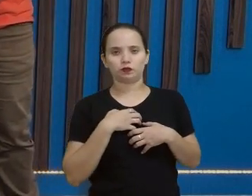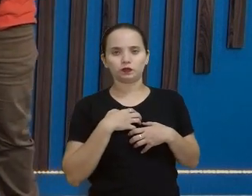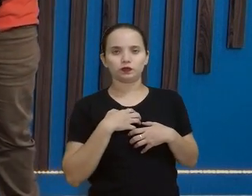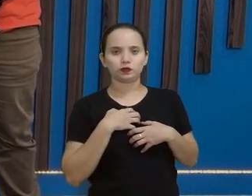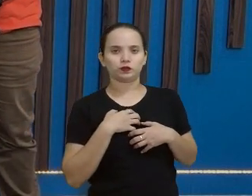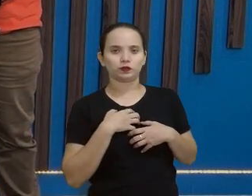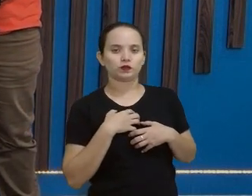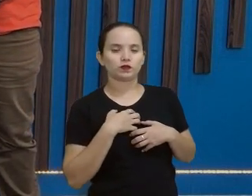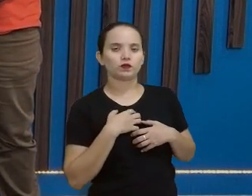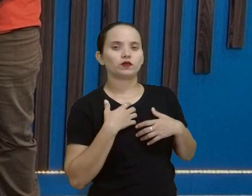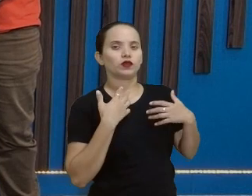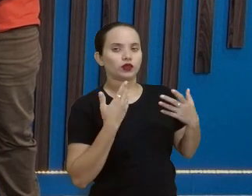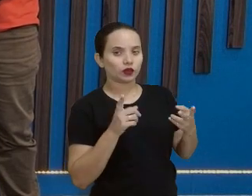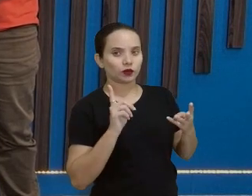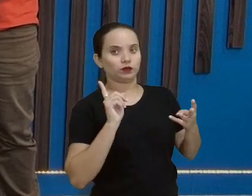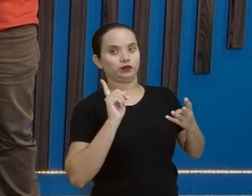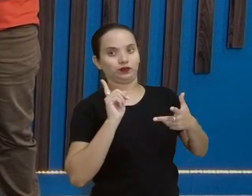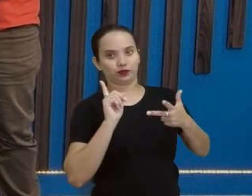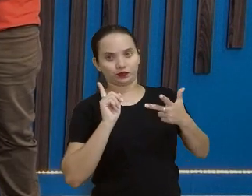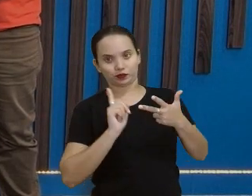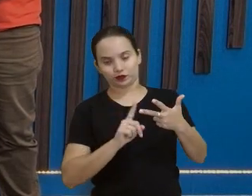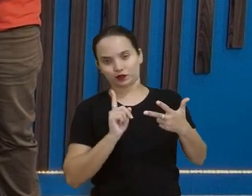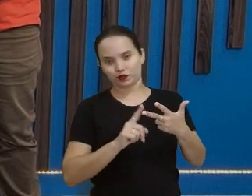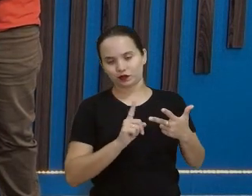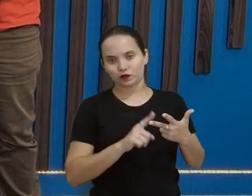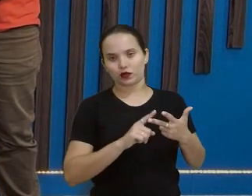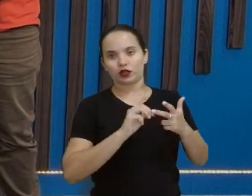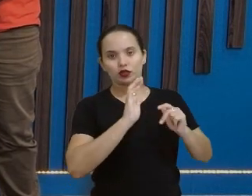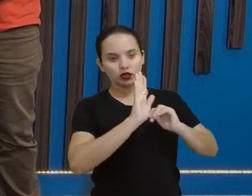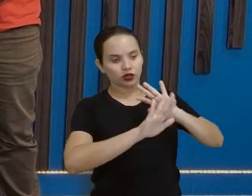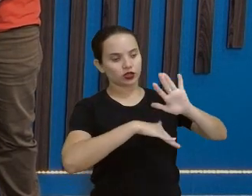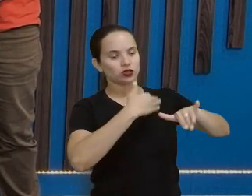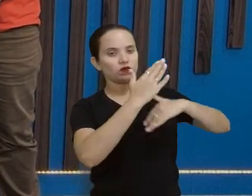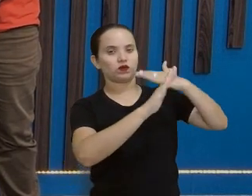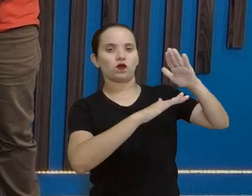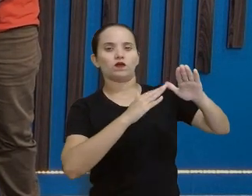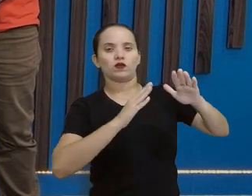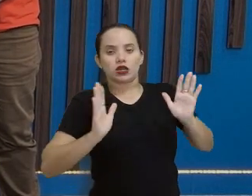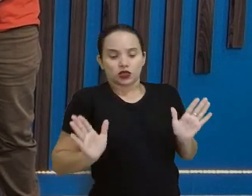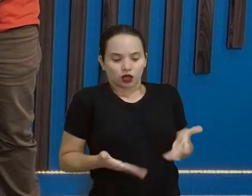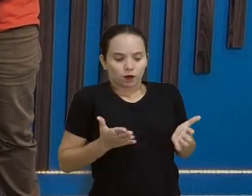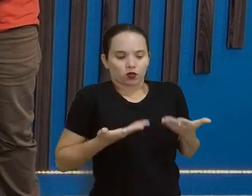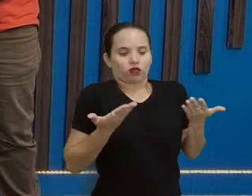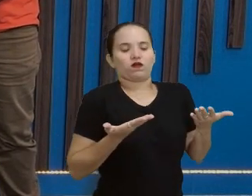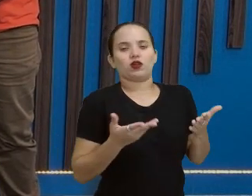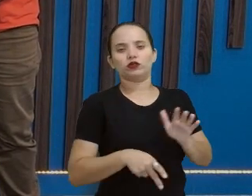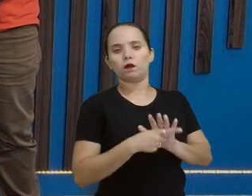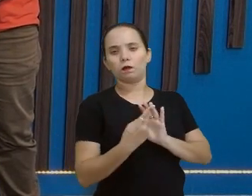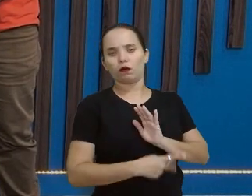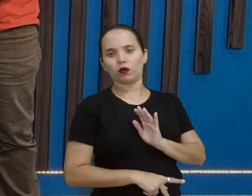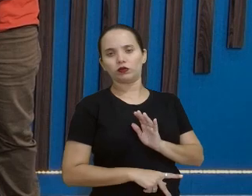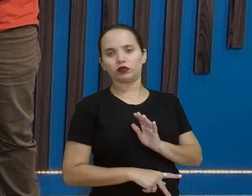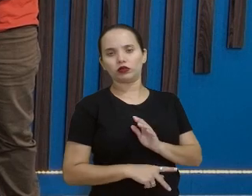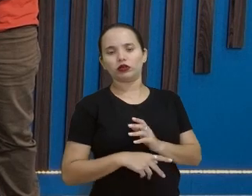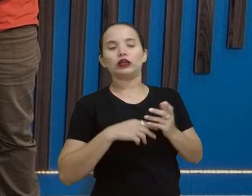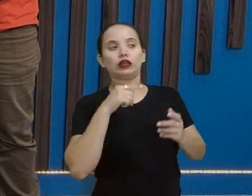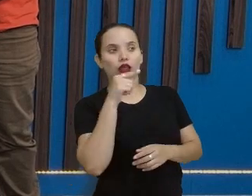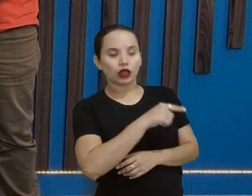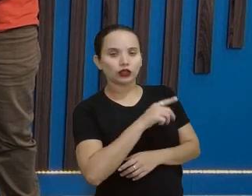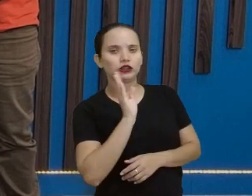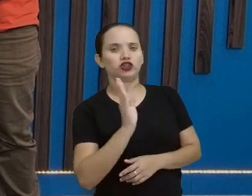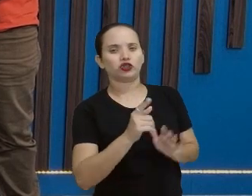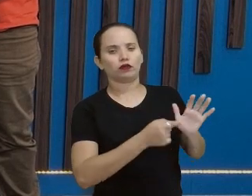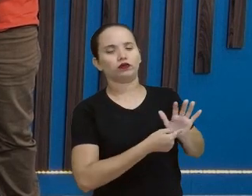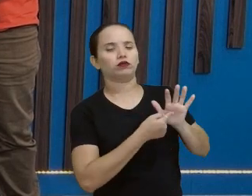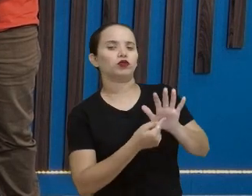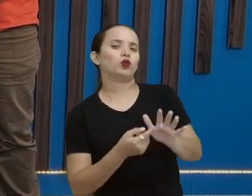Então, desenvolver a automotivação. Então, a gente aprender que mesmo como o Armando trouxe esse exemplo de que num dia